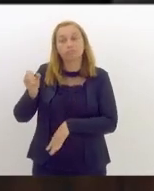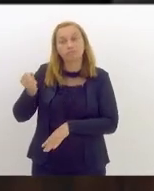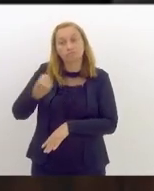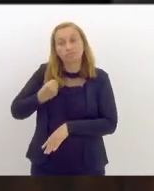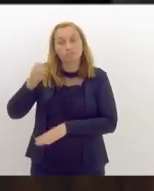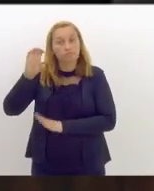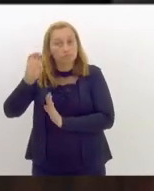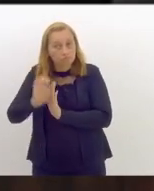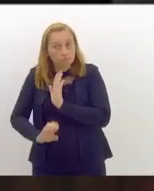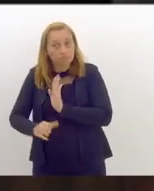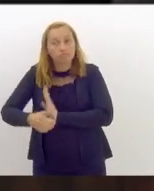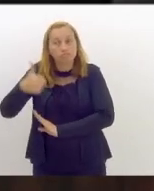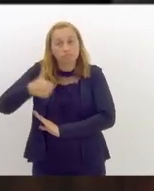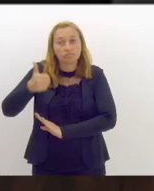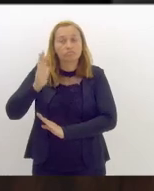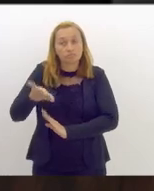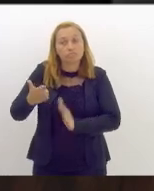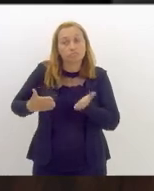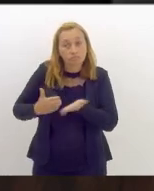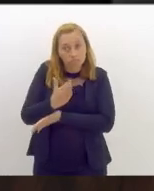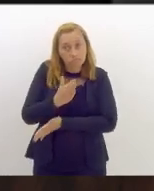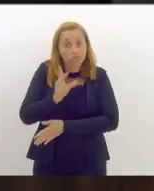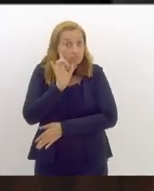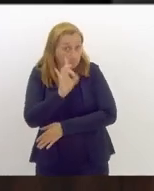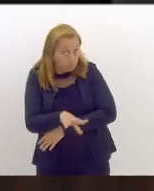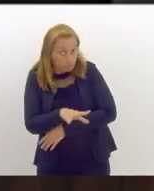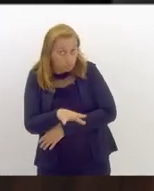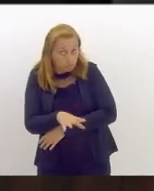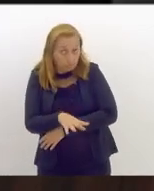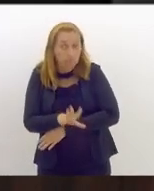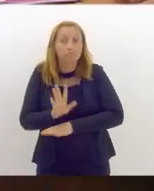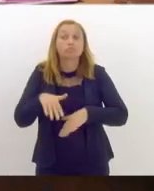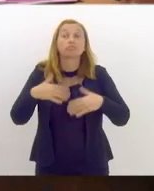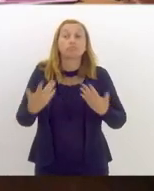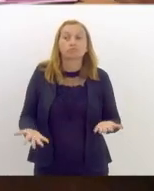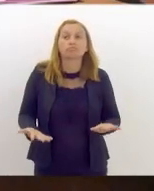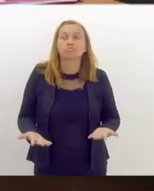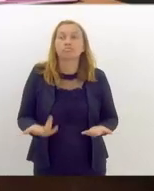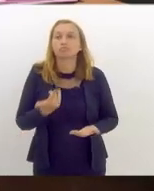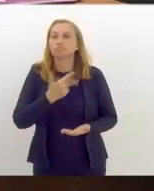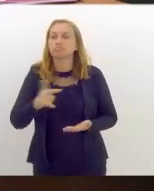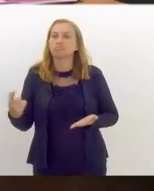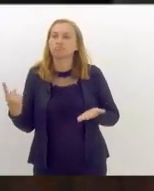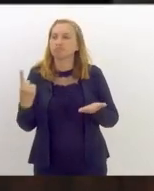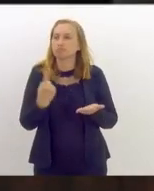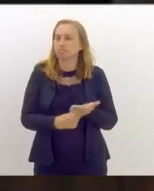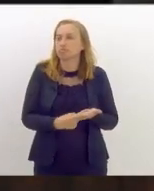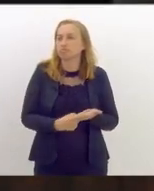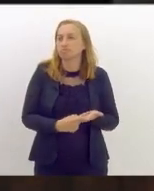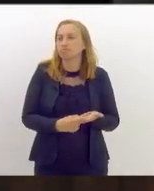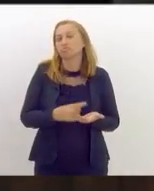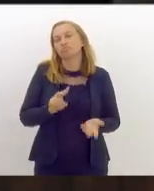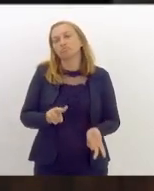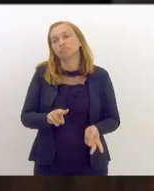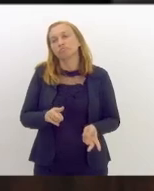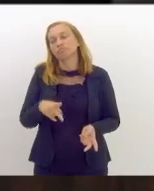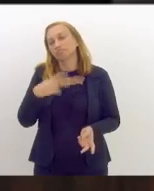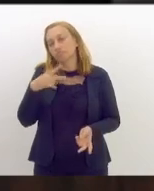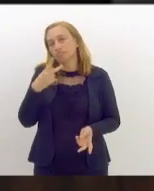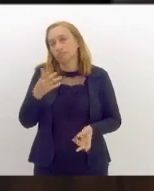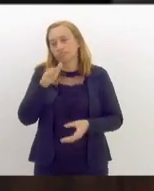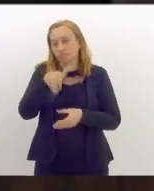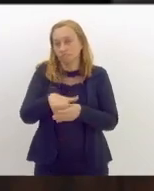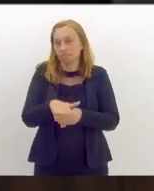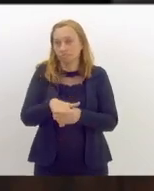um que já foi aprovado só isso então se não tiver acordo eu vou eu vou cantar a